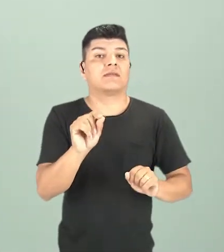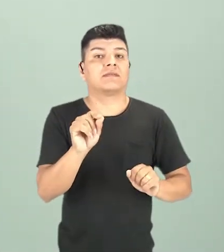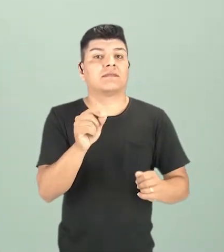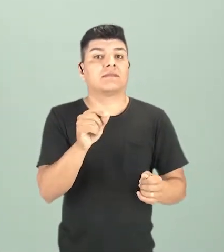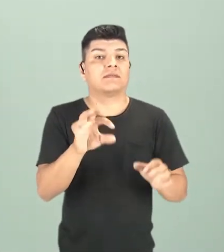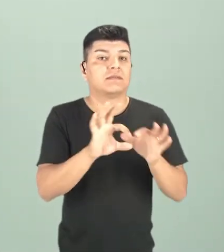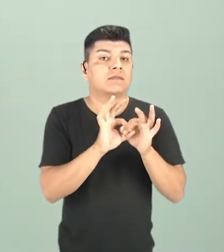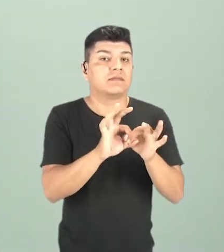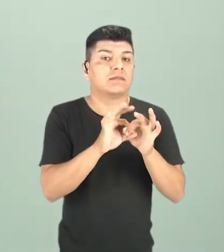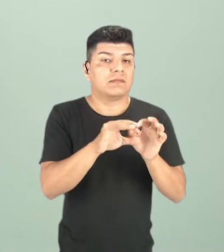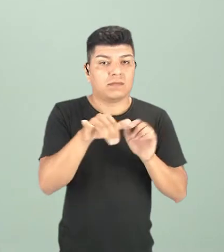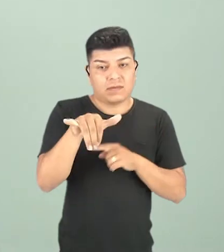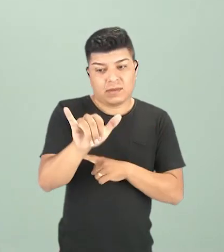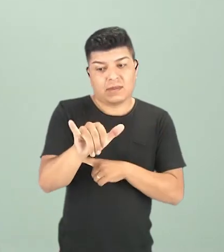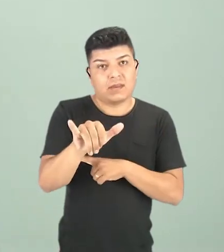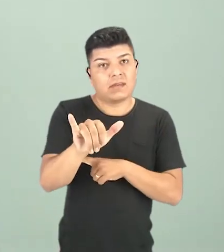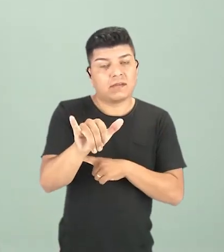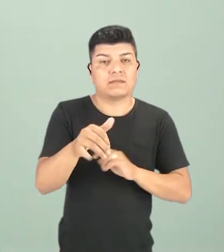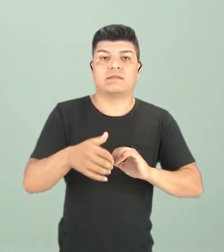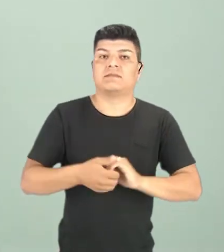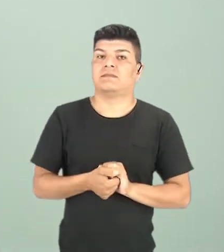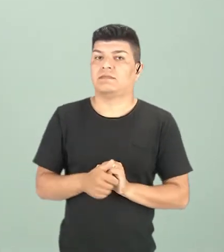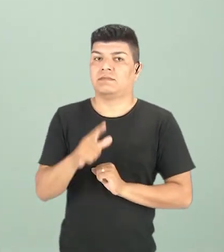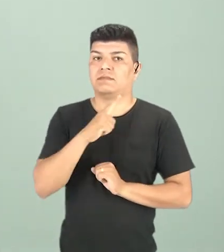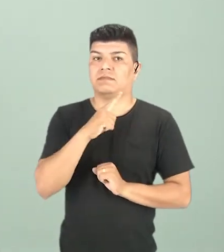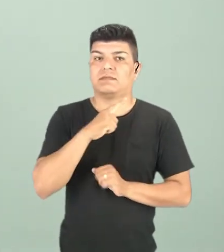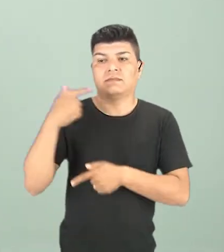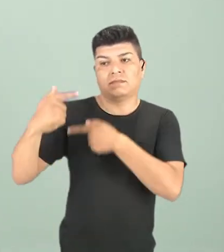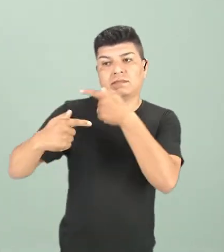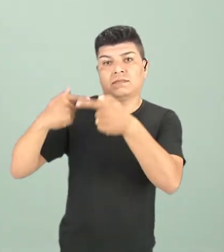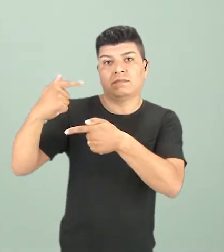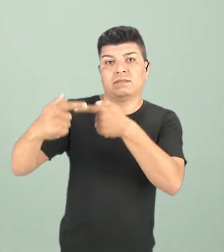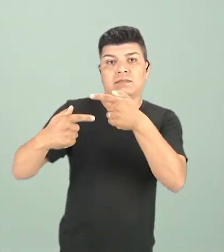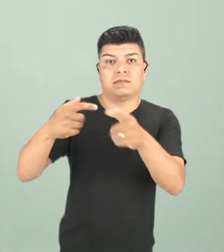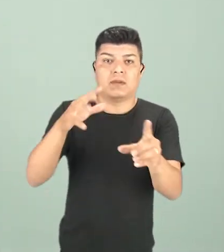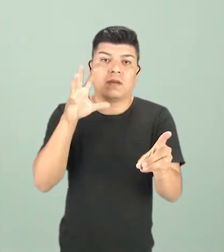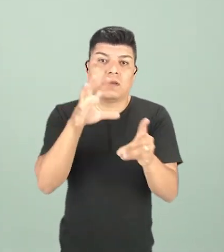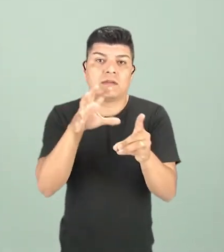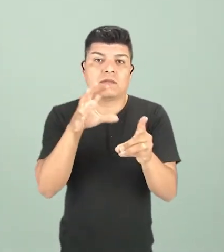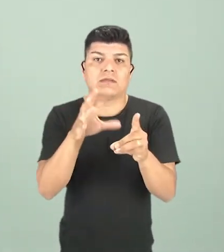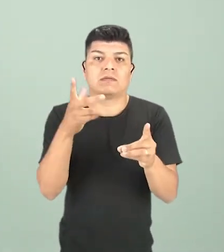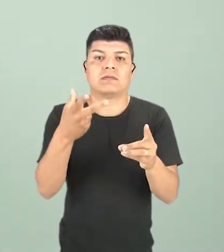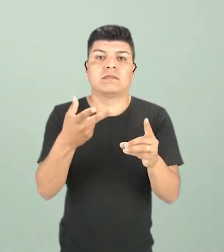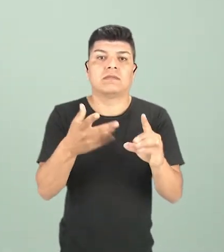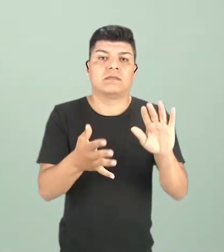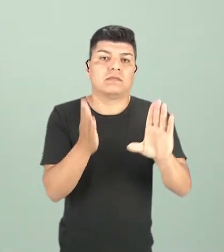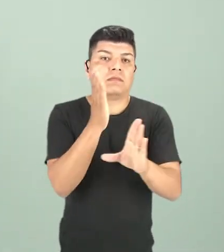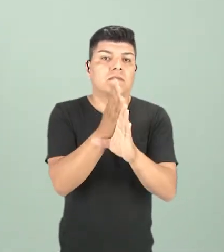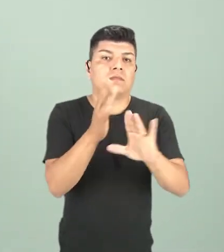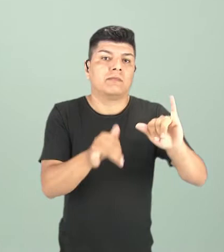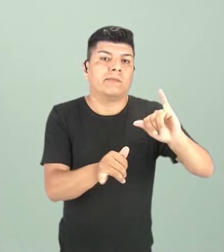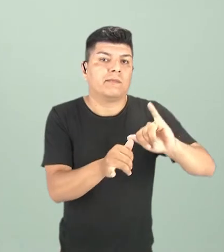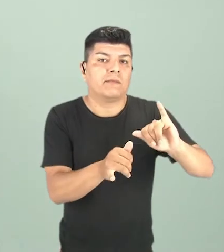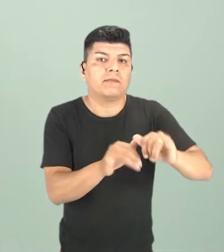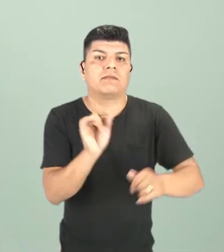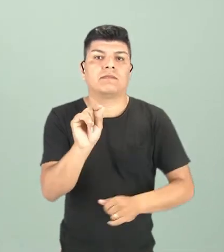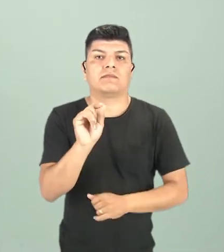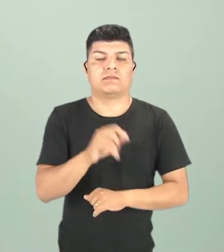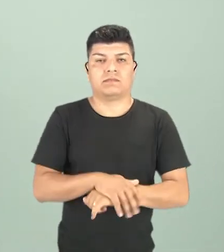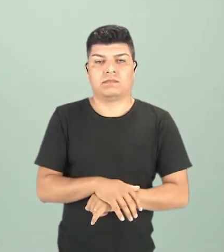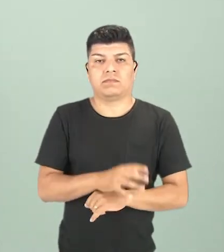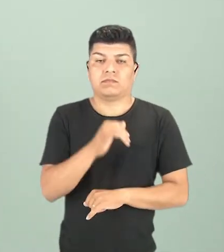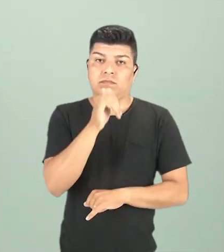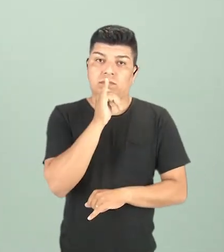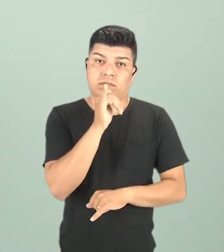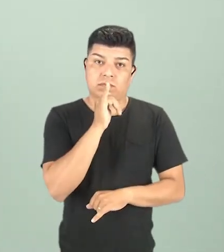ter sempre isso relacionado ao Y. E nós vamos ter heranças que são influenciadas pelo sexo. Esse tipo de